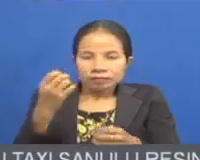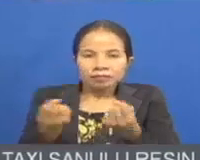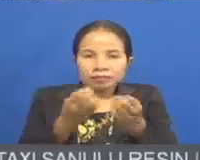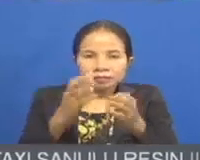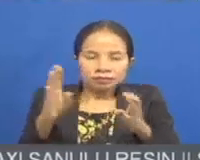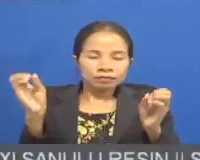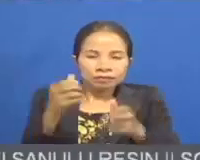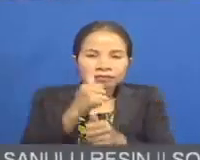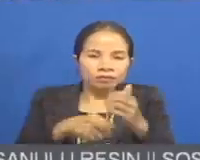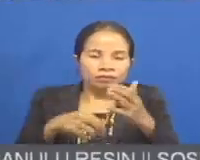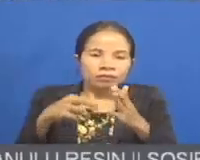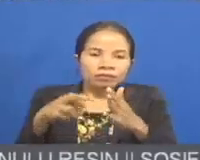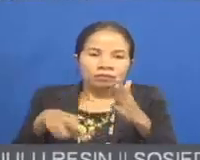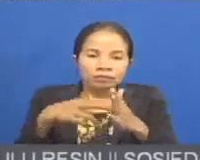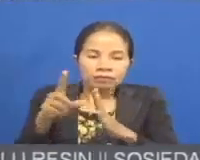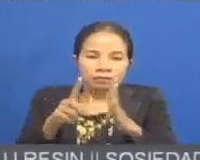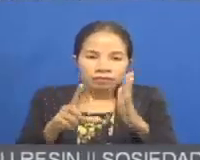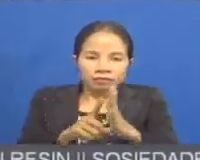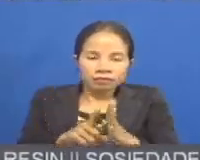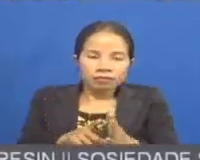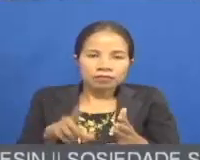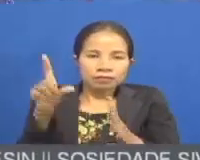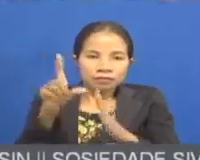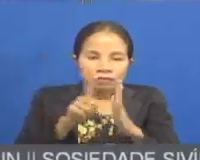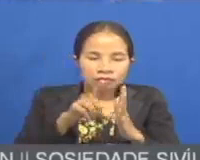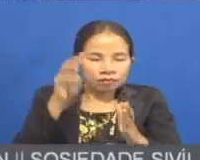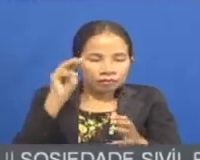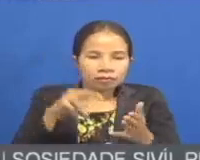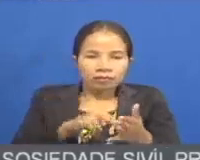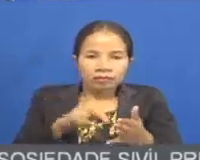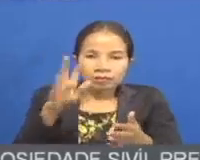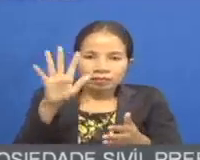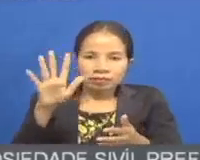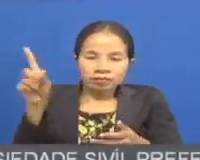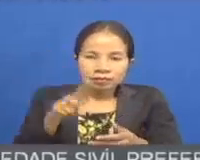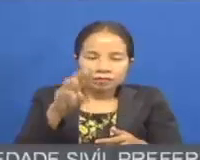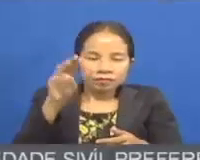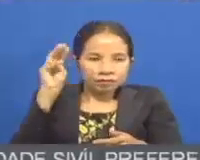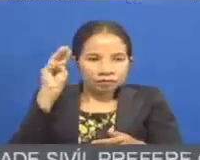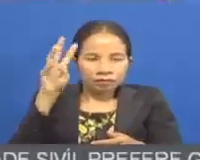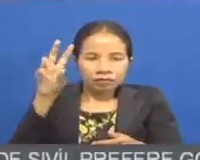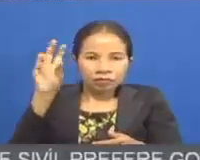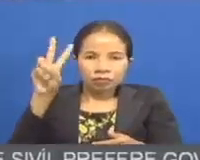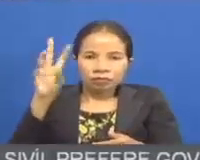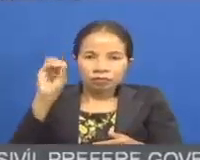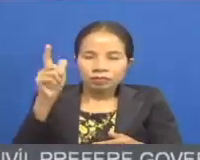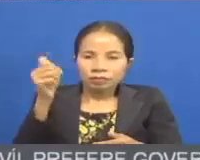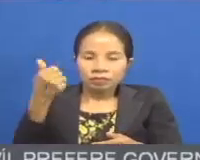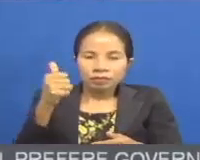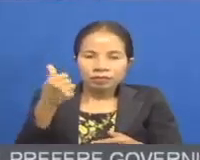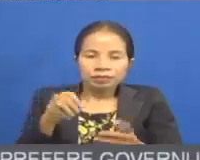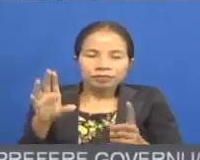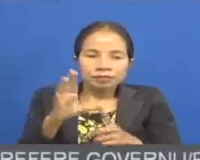Cira Viola Lei Código Estrada, no Diploma Ministerial número Lima barra Rihunrua Sanulo. Chefe Departamento Trânsito